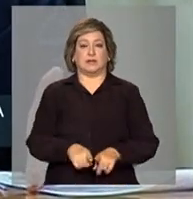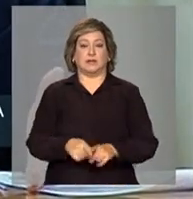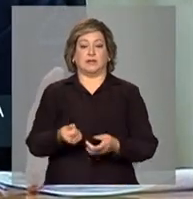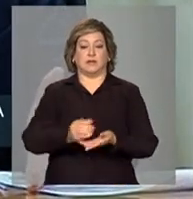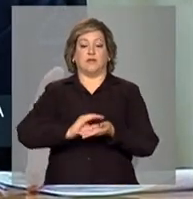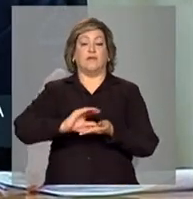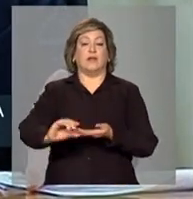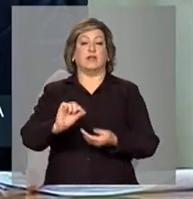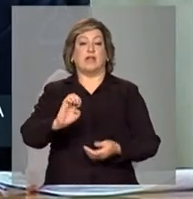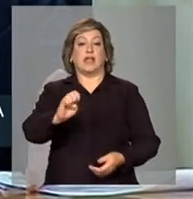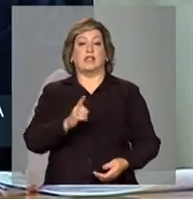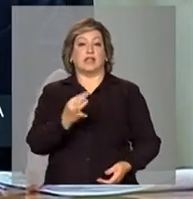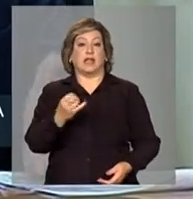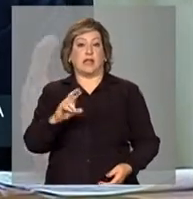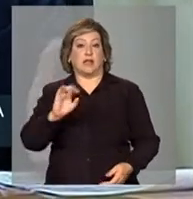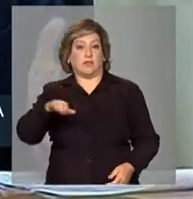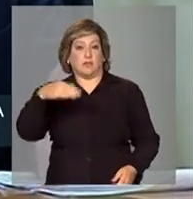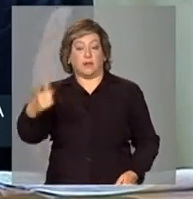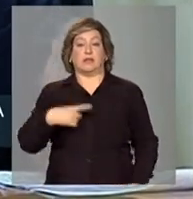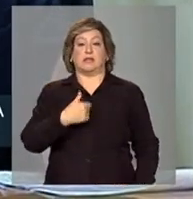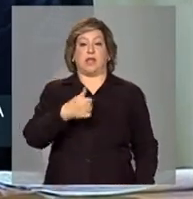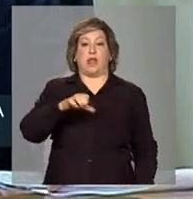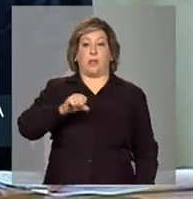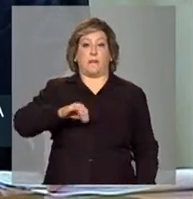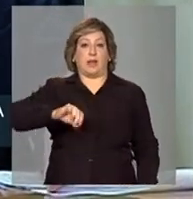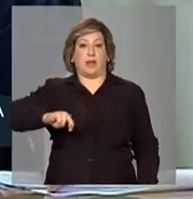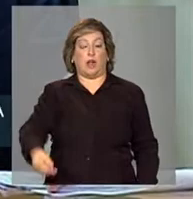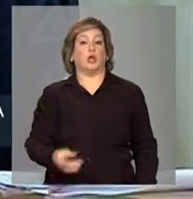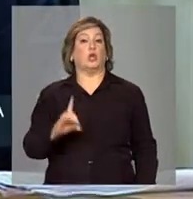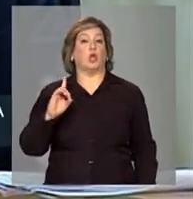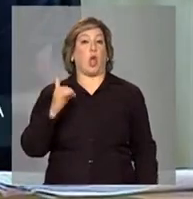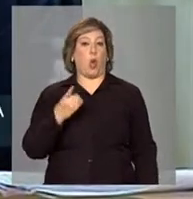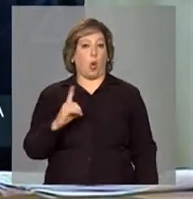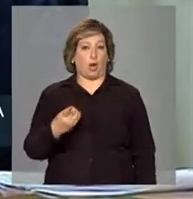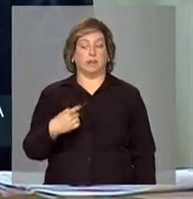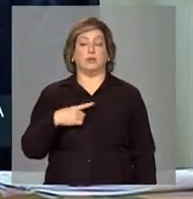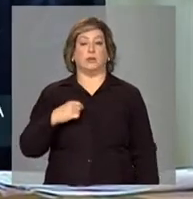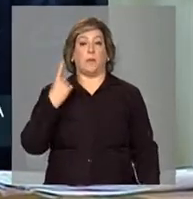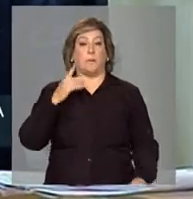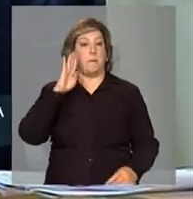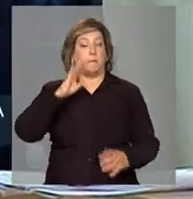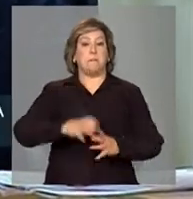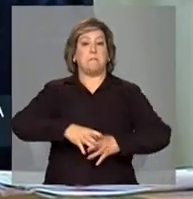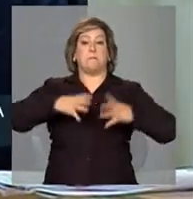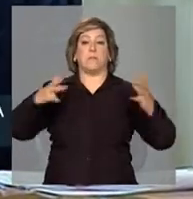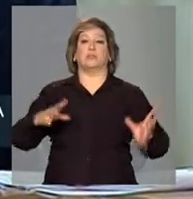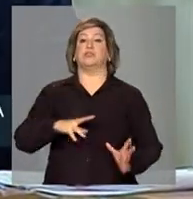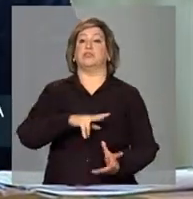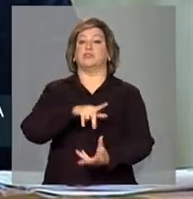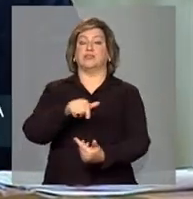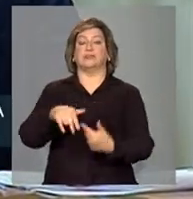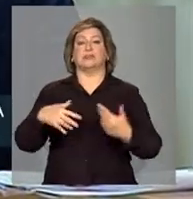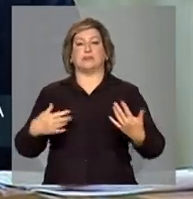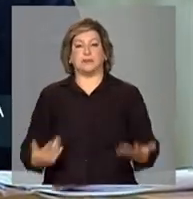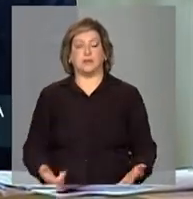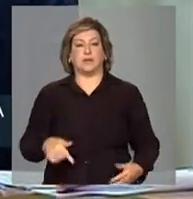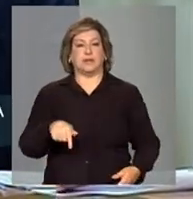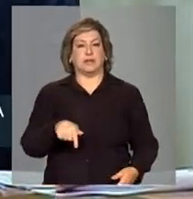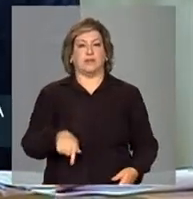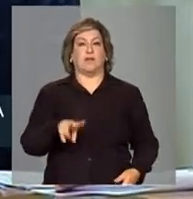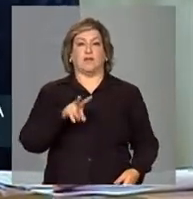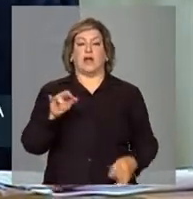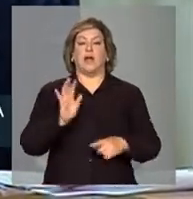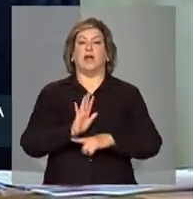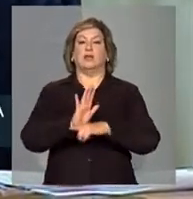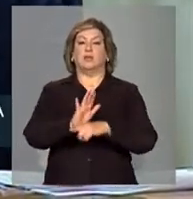externo direto nos primeiros quatro meses foi 19 Milhões de Dólares um dos maiores do mundo e portanto é isto